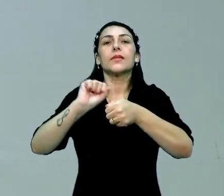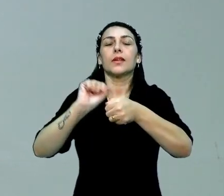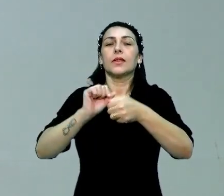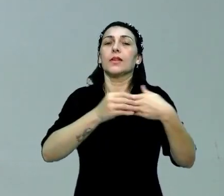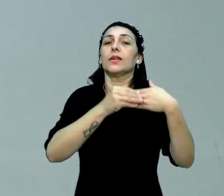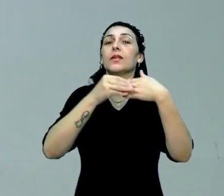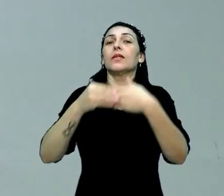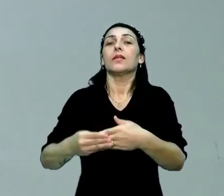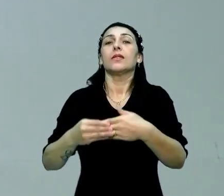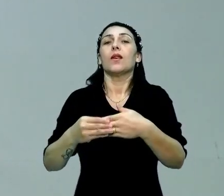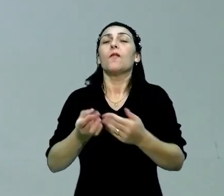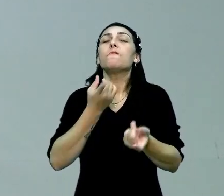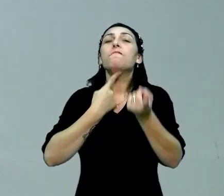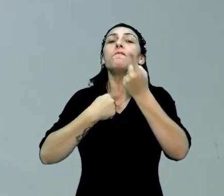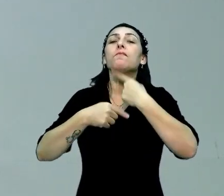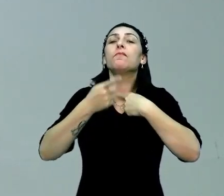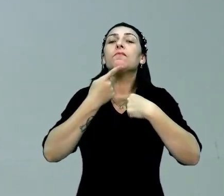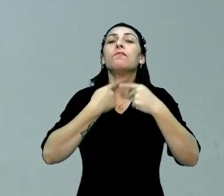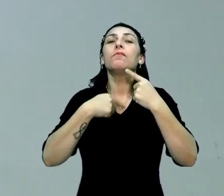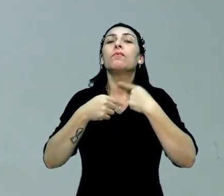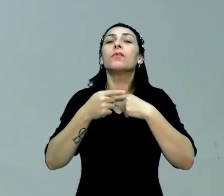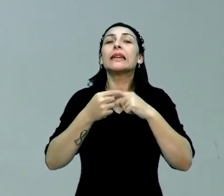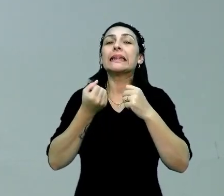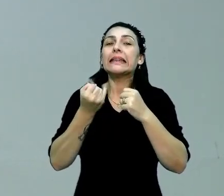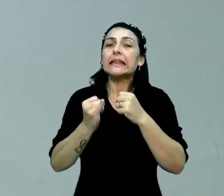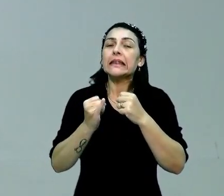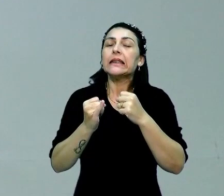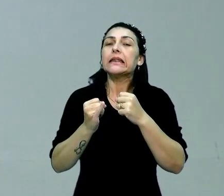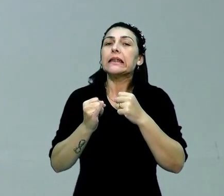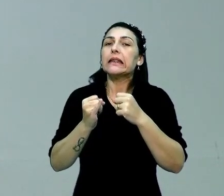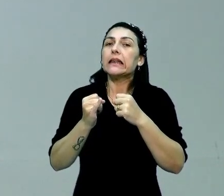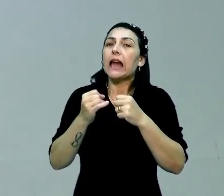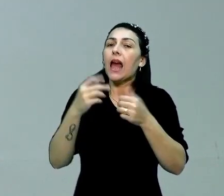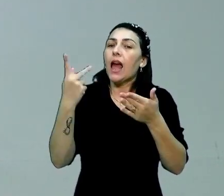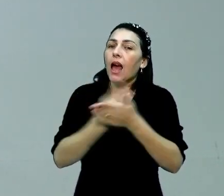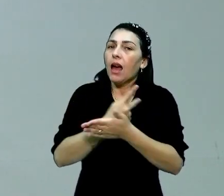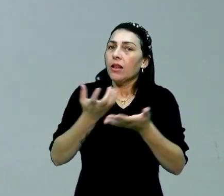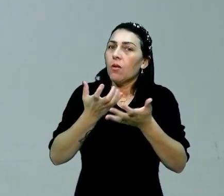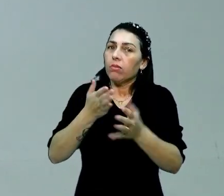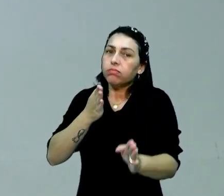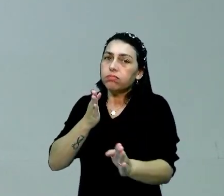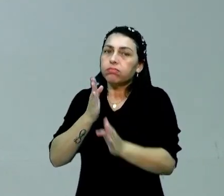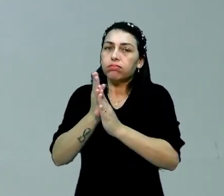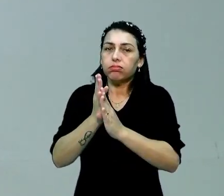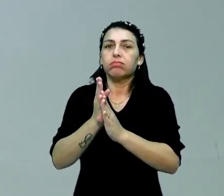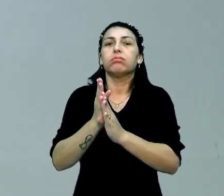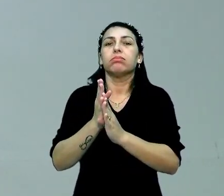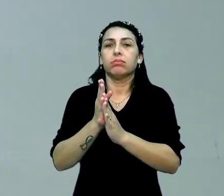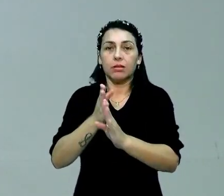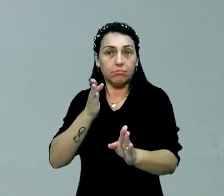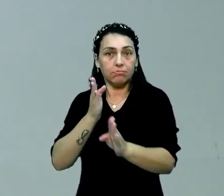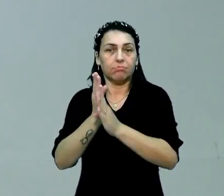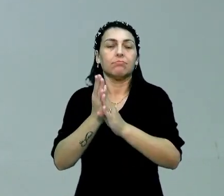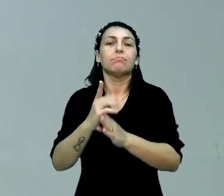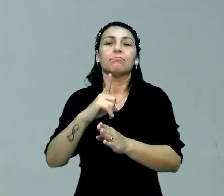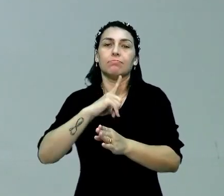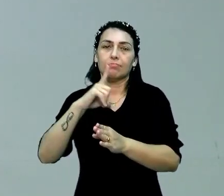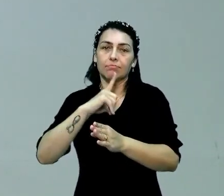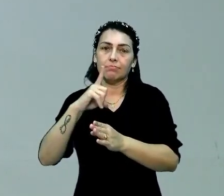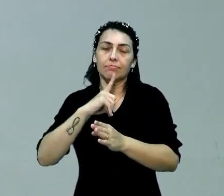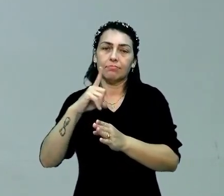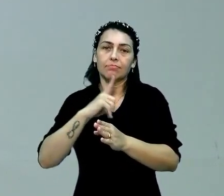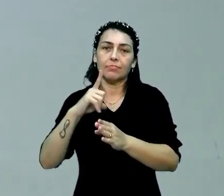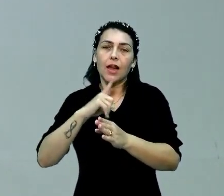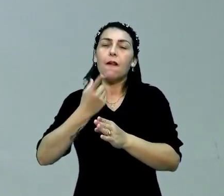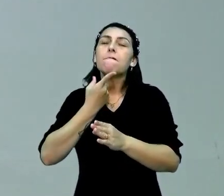direcionar para uma vontade de, se aquilo era profano, agora eu quero descobrir. E é nessa descoberta que a gente tem